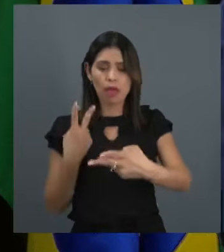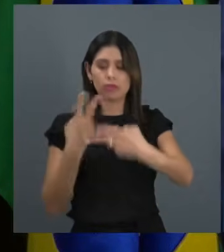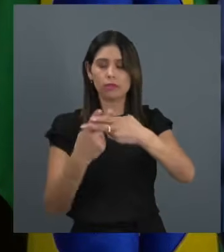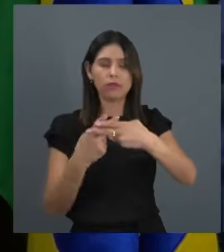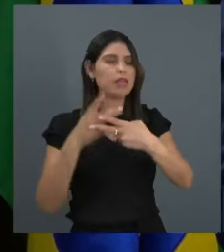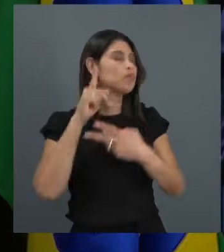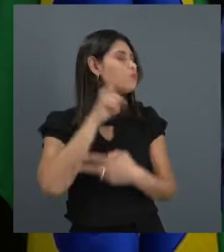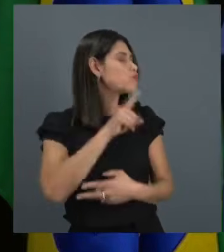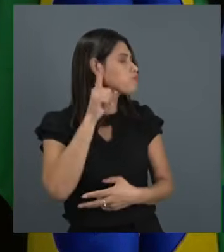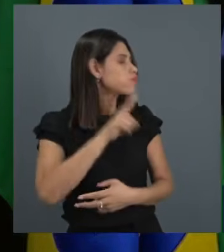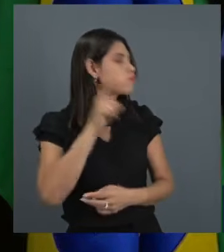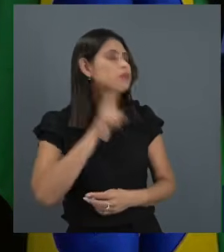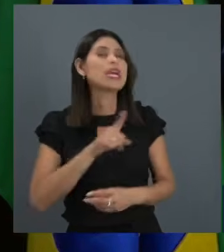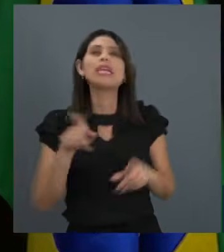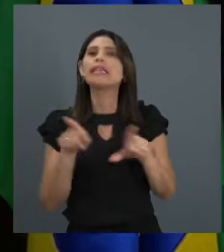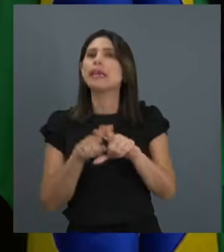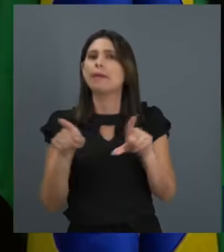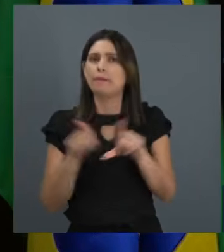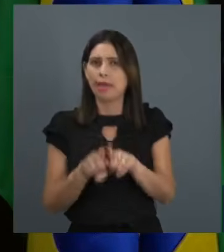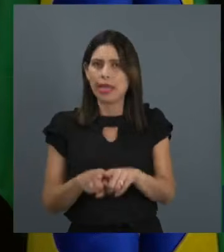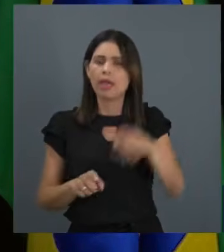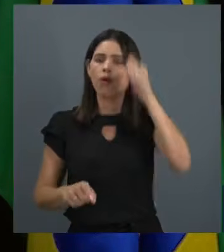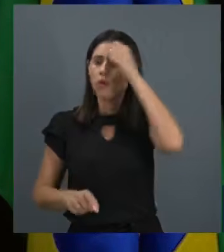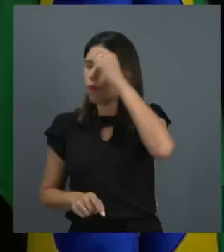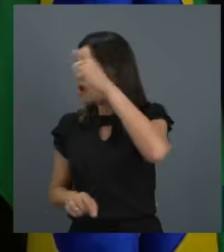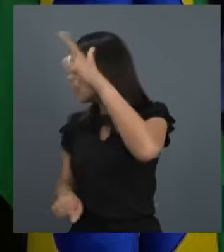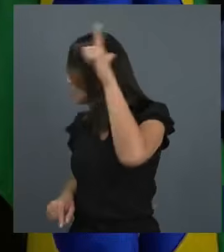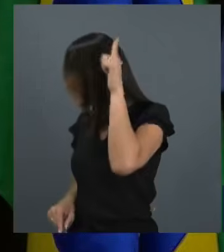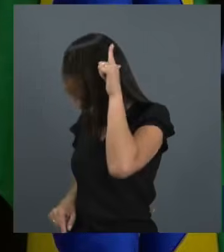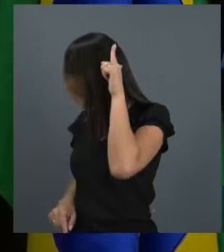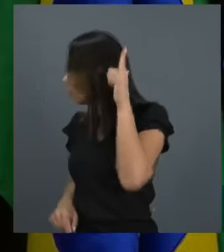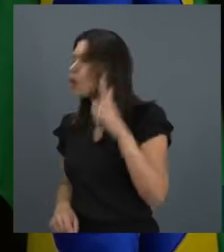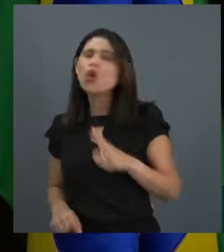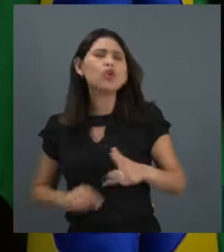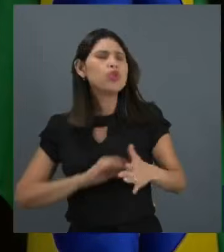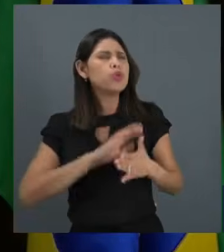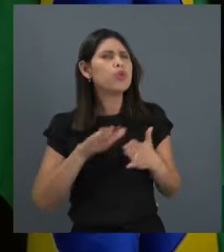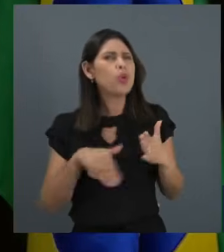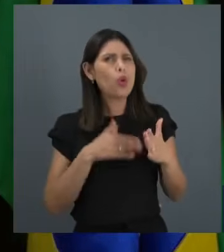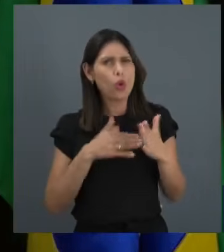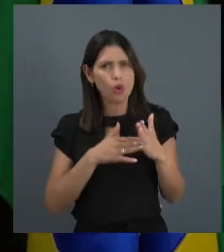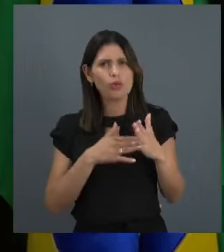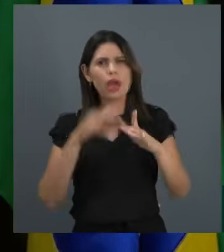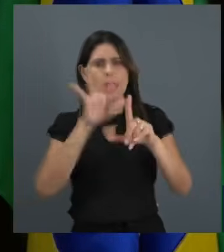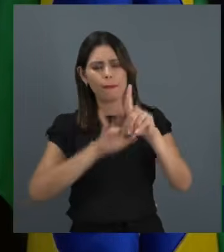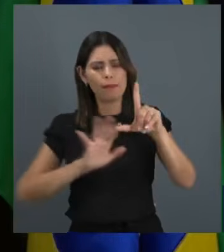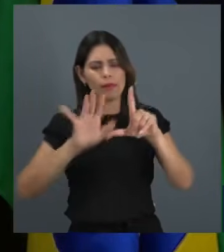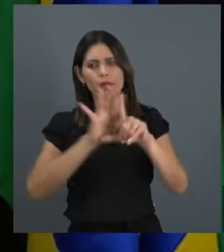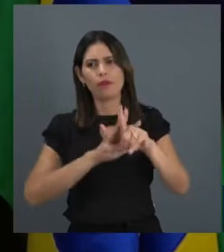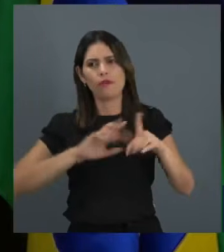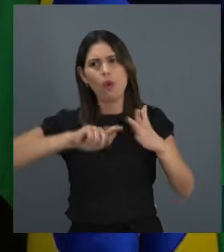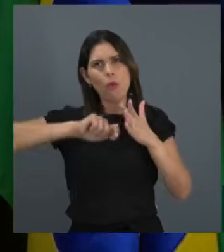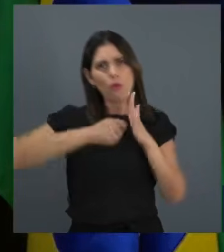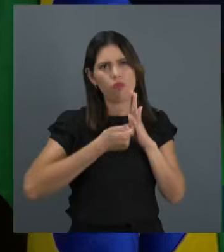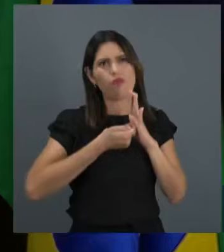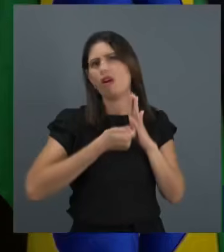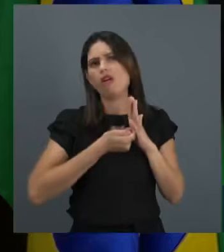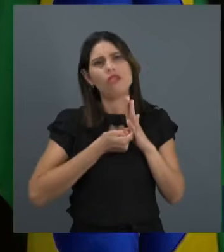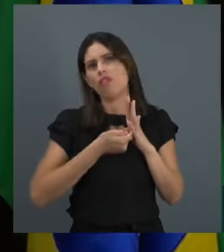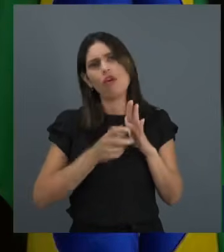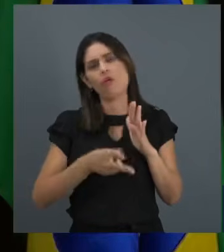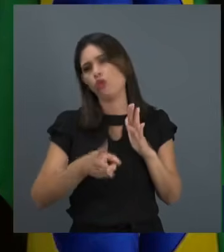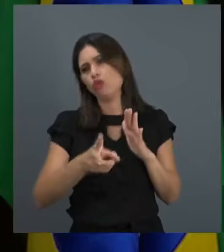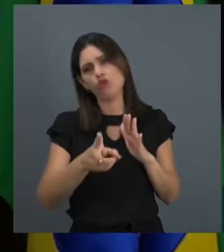de Alexandre de Moraes. Dessa forma, o bloqueio completo da plataforma não foi para frente,